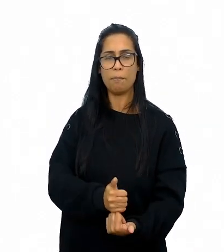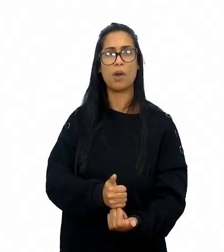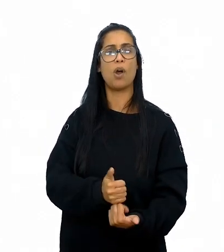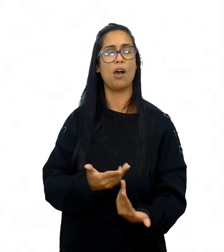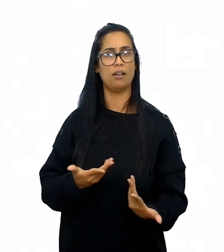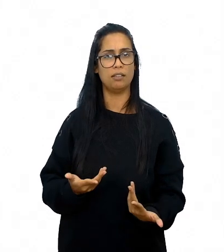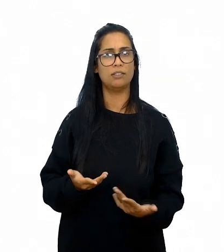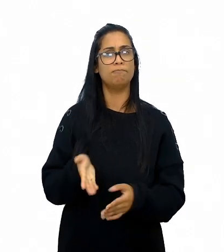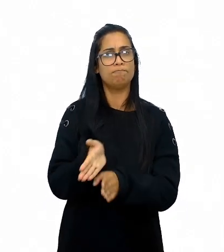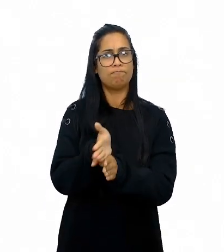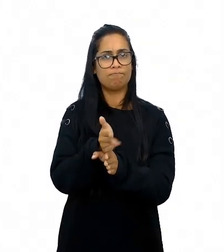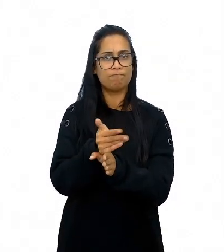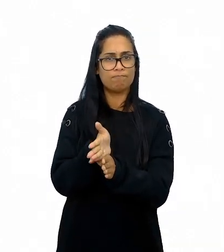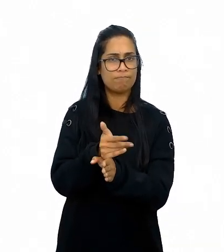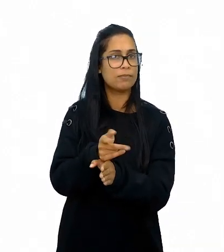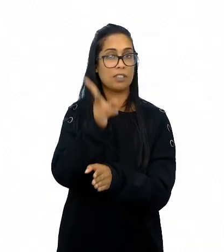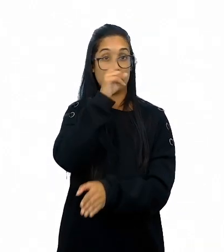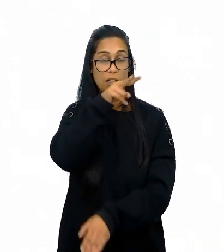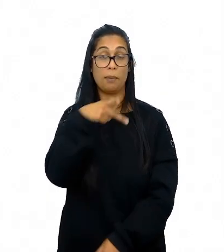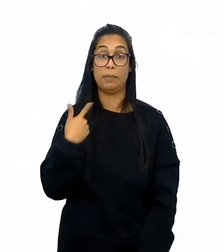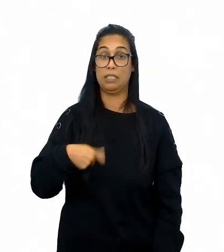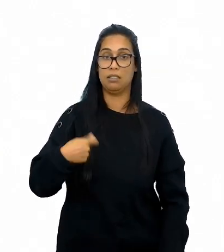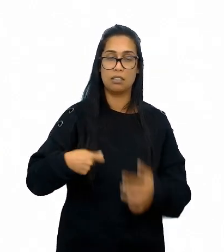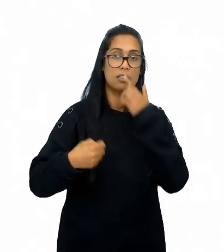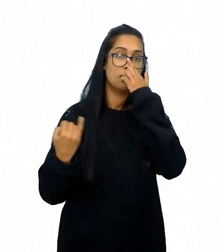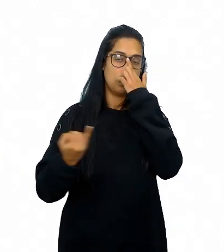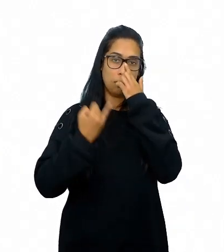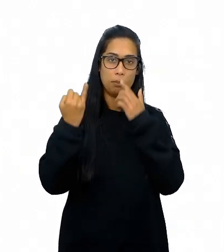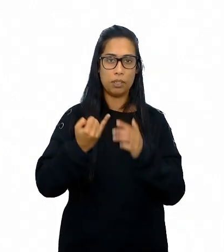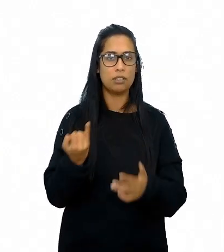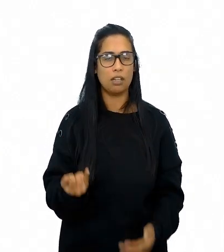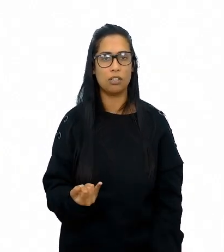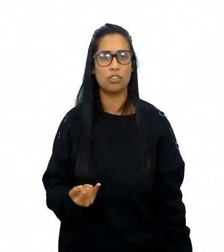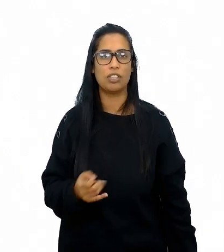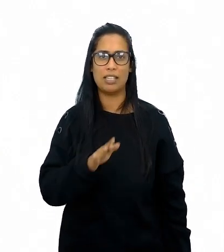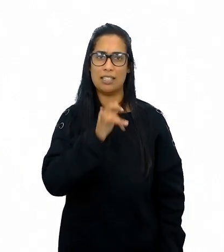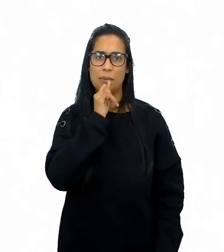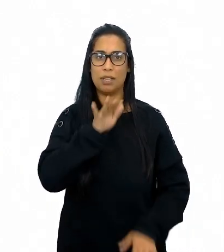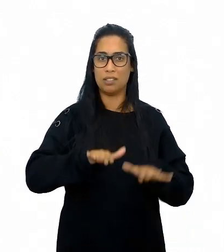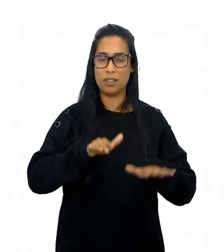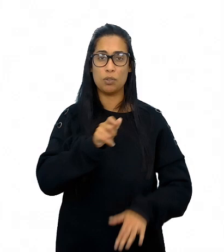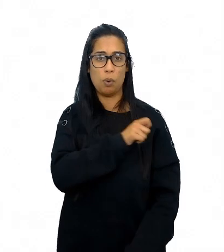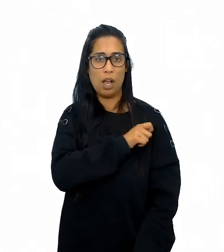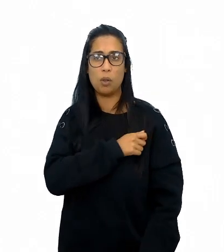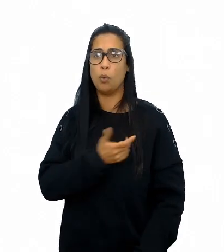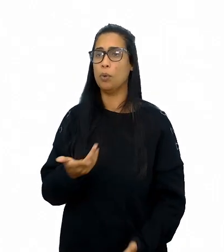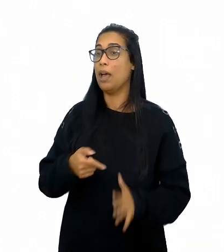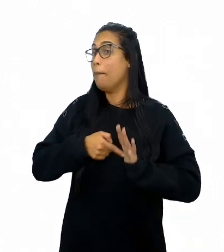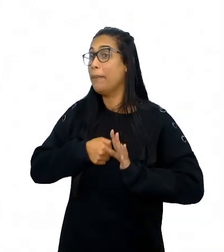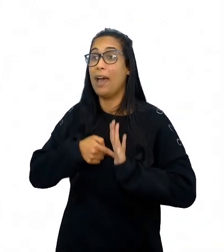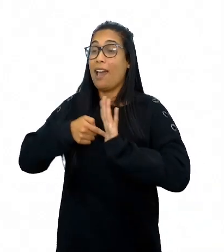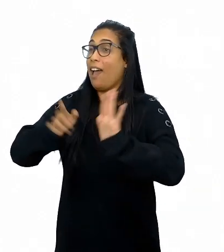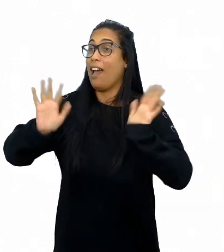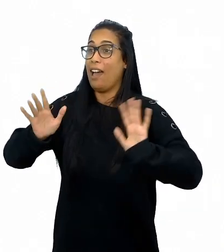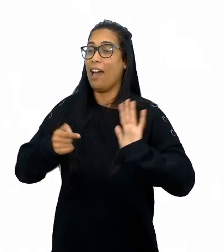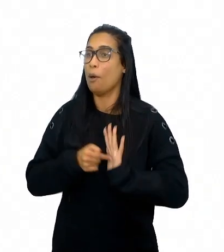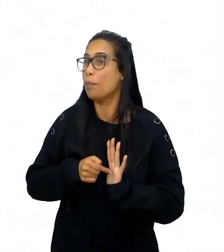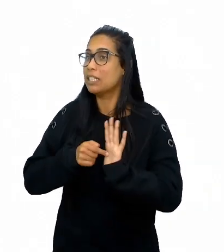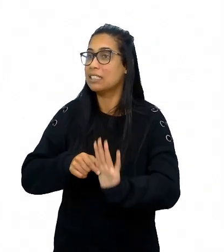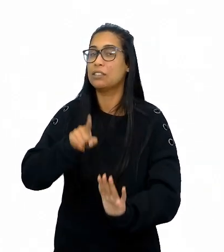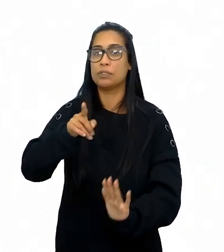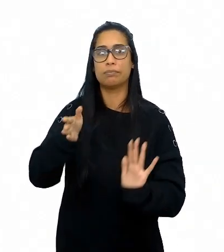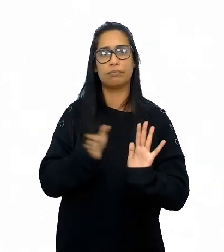no ponto de falar, olha lá, isso que você está propondo não dá para a gente desenvolver no nosso contexto escolar, né?